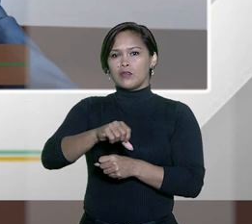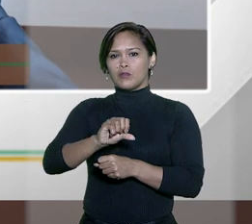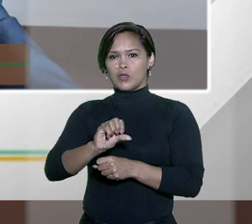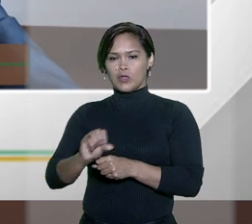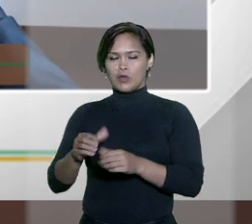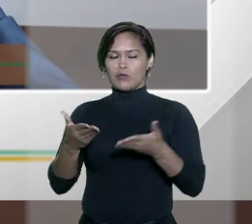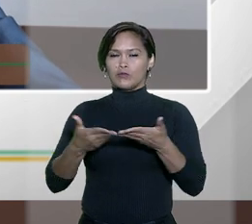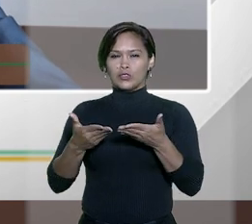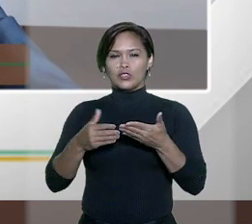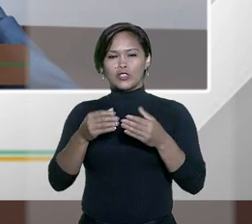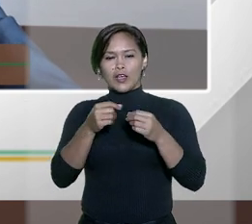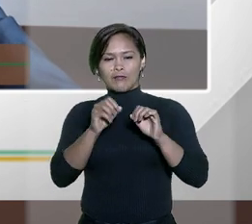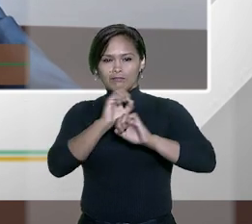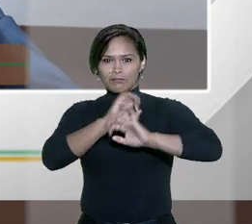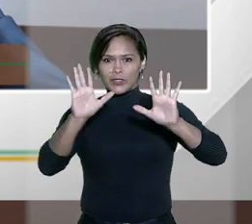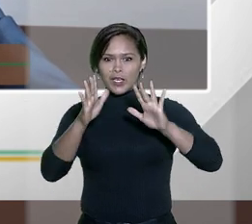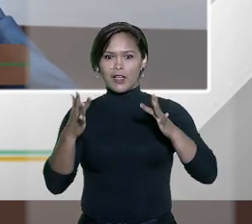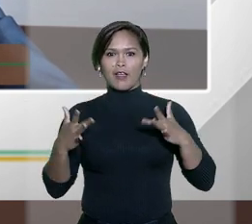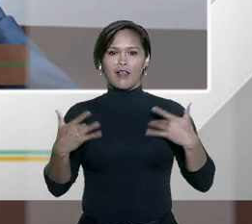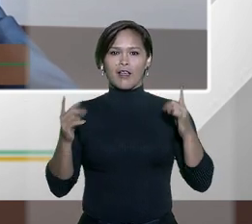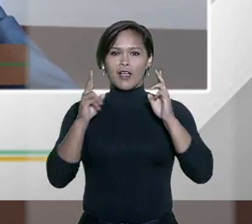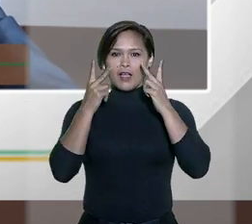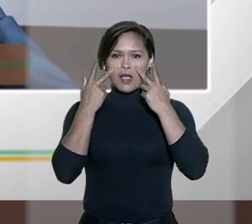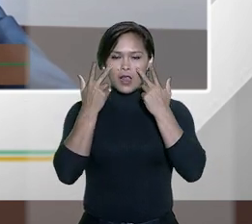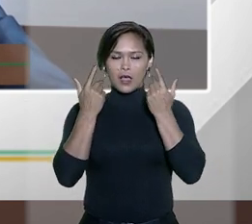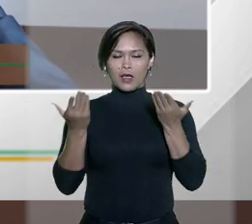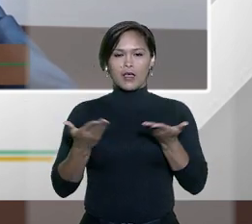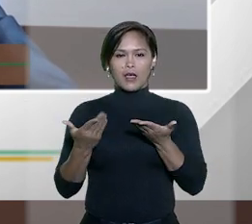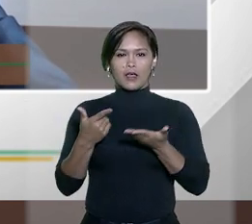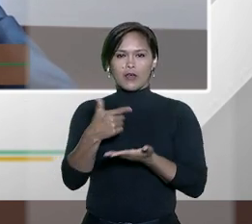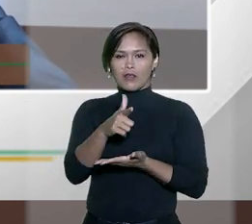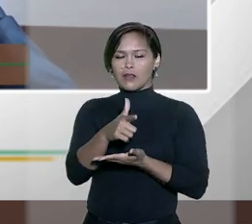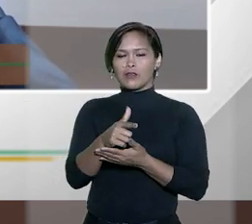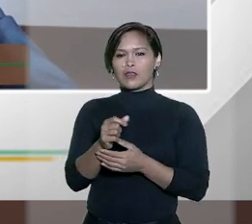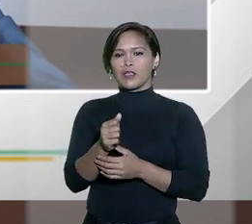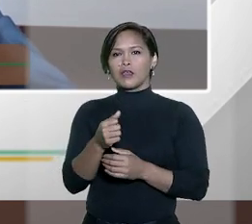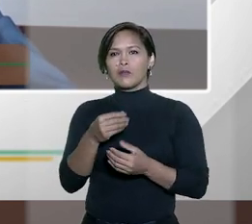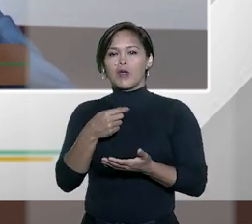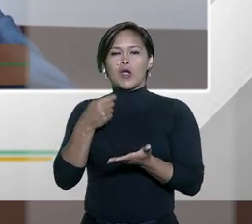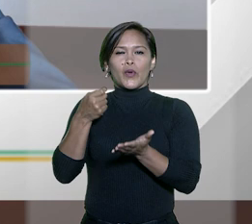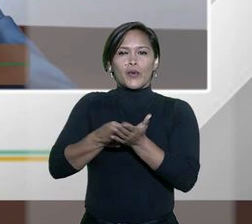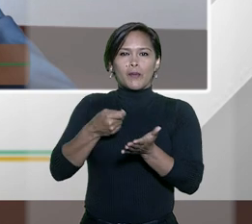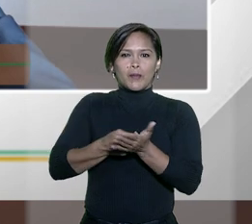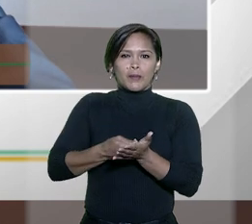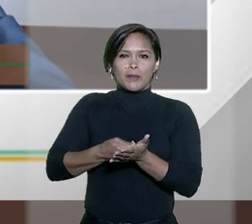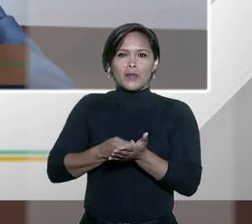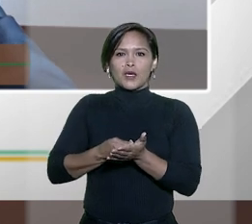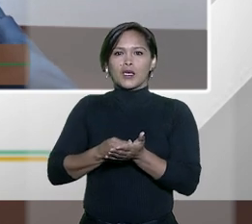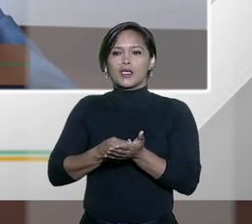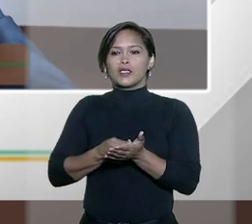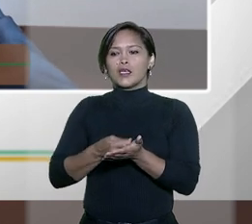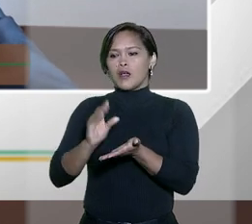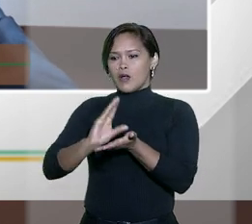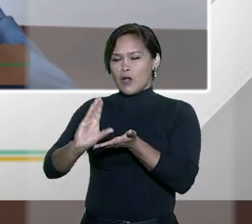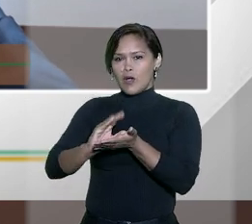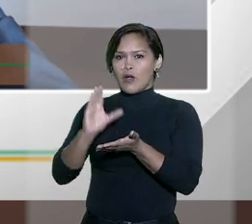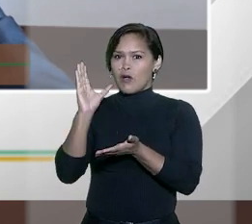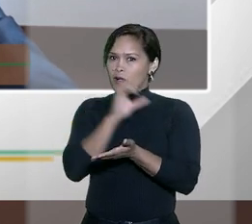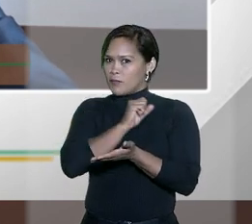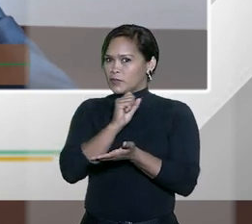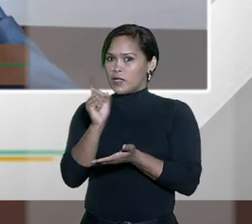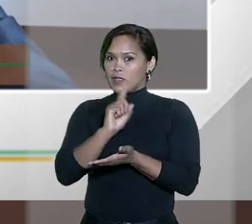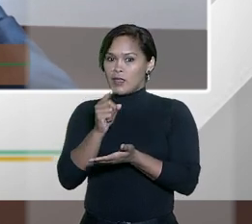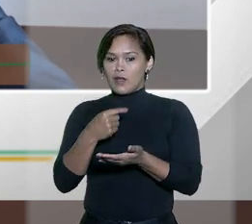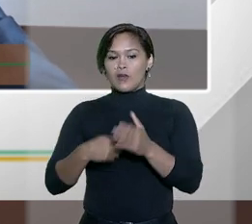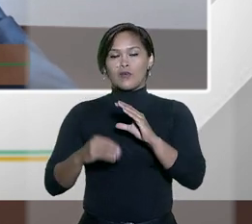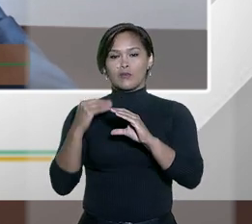isso já ficava um pouco flagrante, que agora não teremos, vamos dizer assim, uma cobrança, uma compensação automática, né?